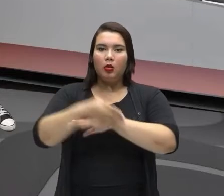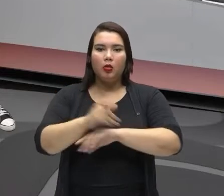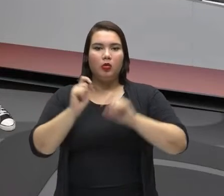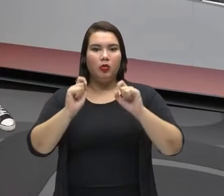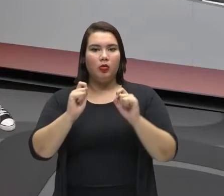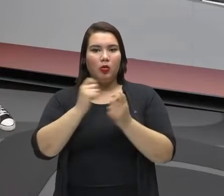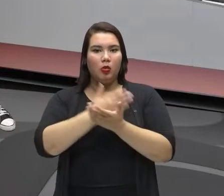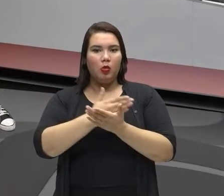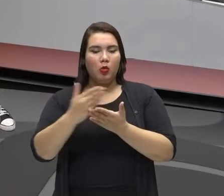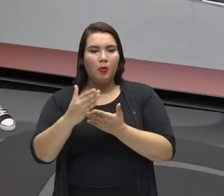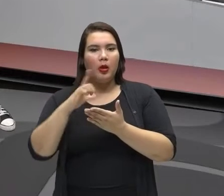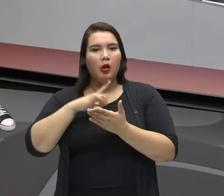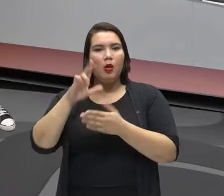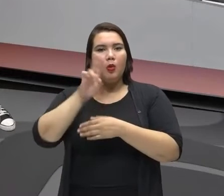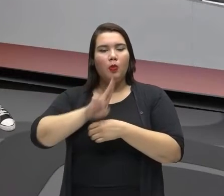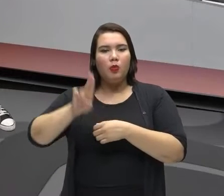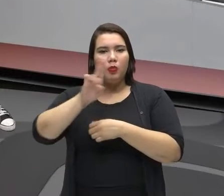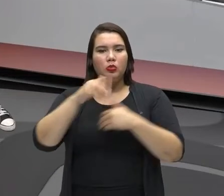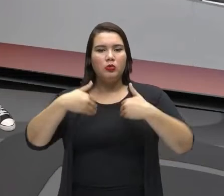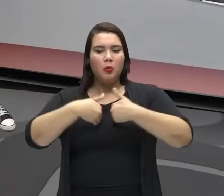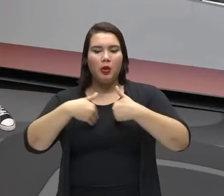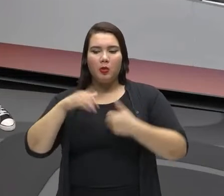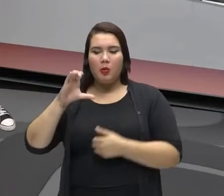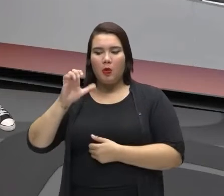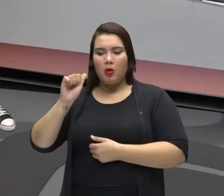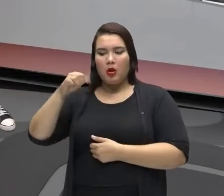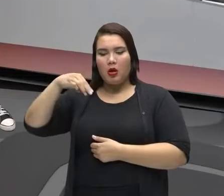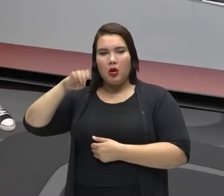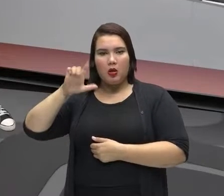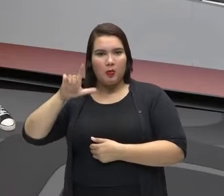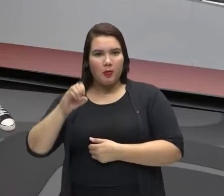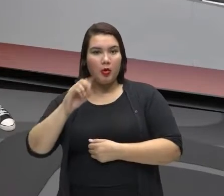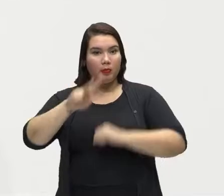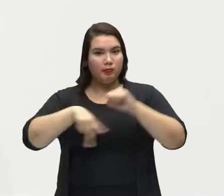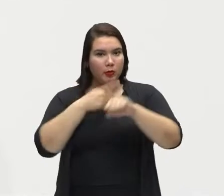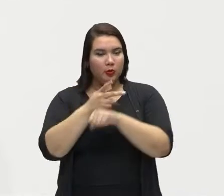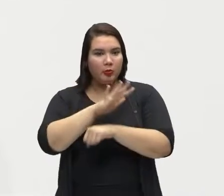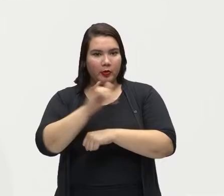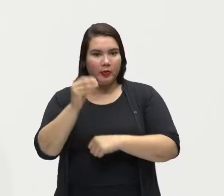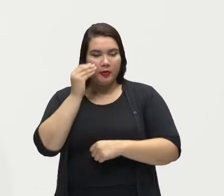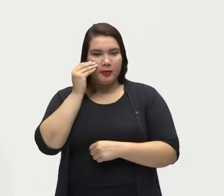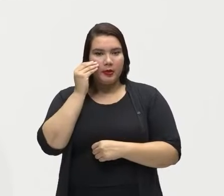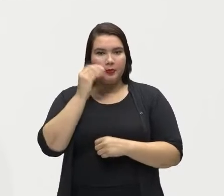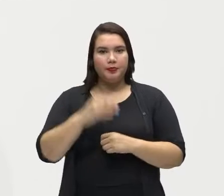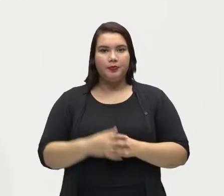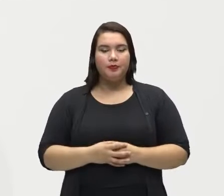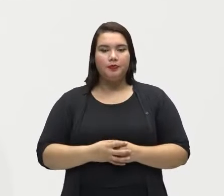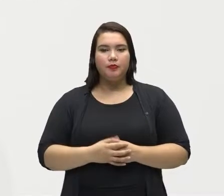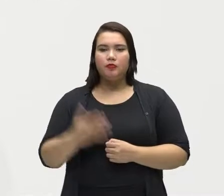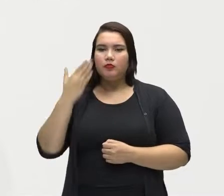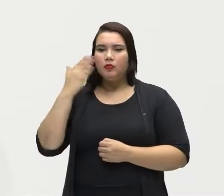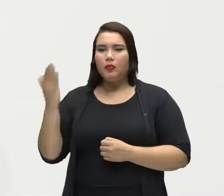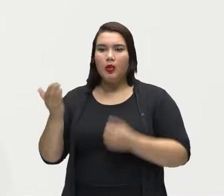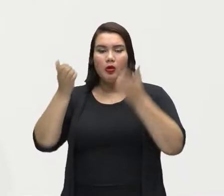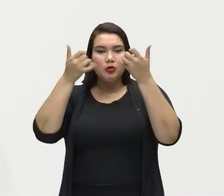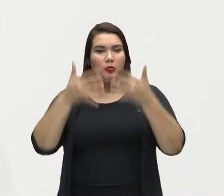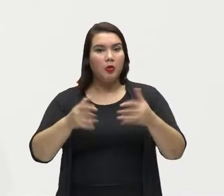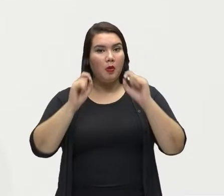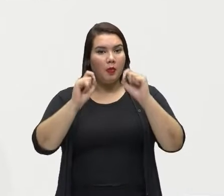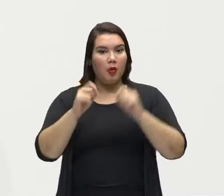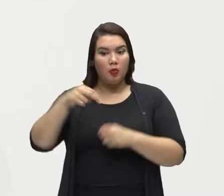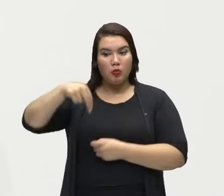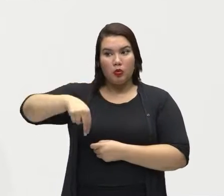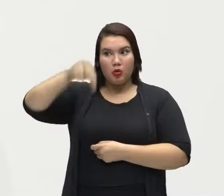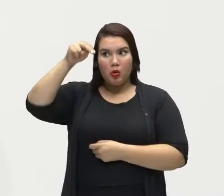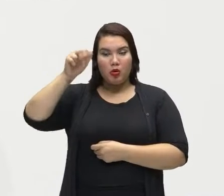figura do camelo no deserto. A gente vai ver isso daqui a pouco. Olha só, o norte da África, devido à